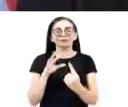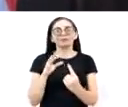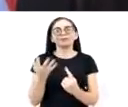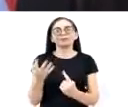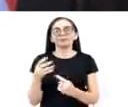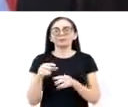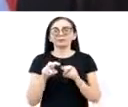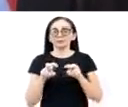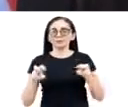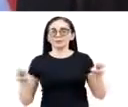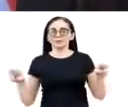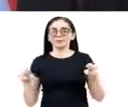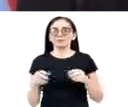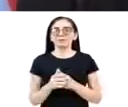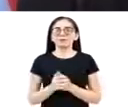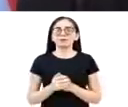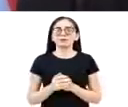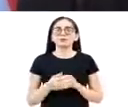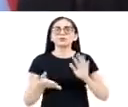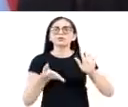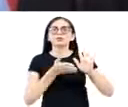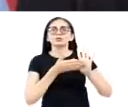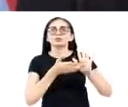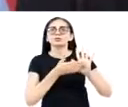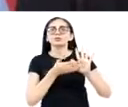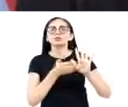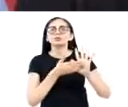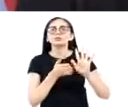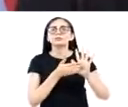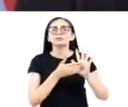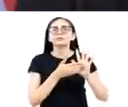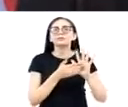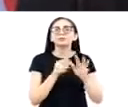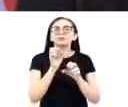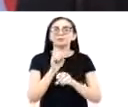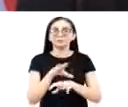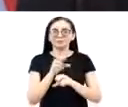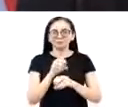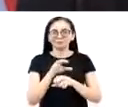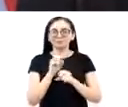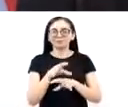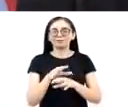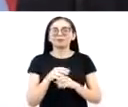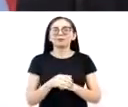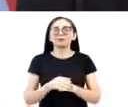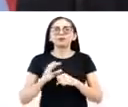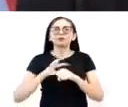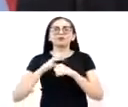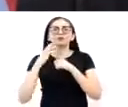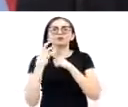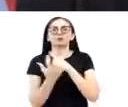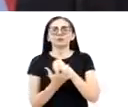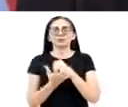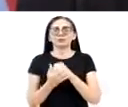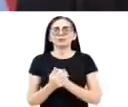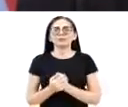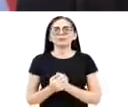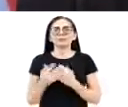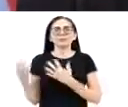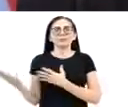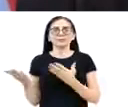tema Propostas e Caminhos para a Educação em Tempos de Pandemia, onde nós vamos